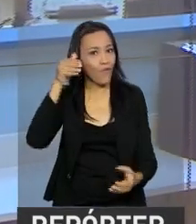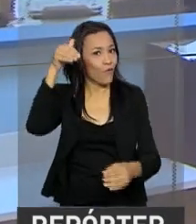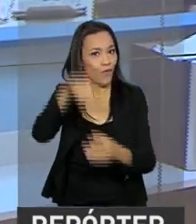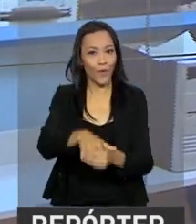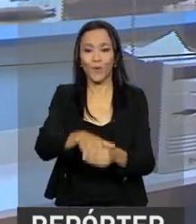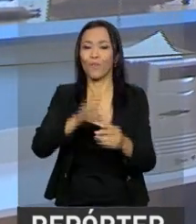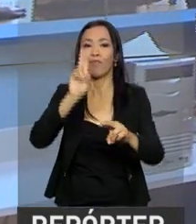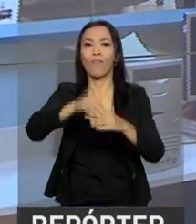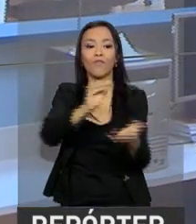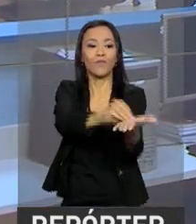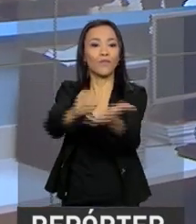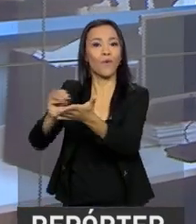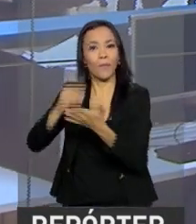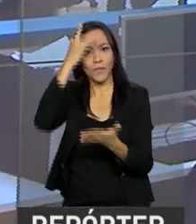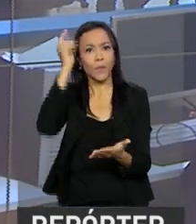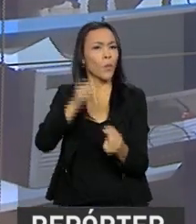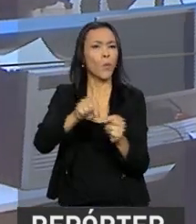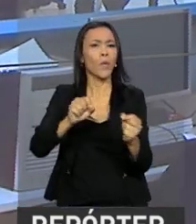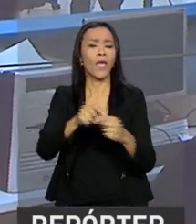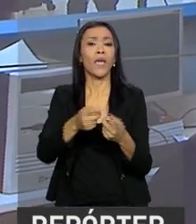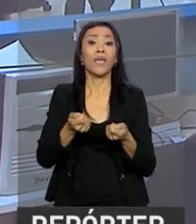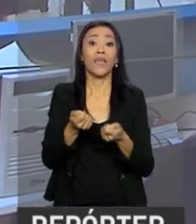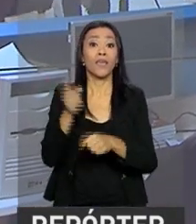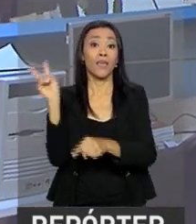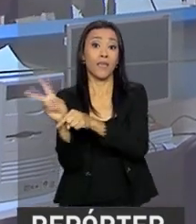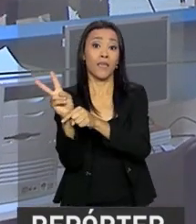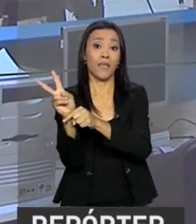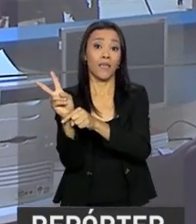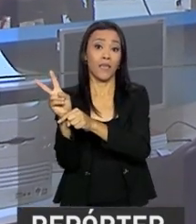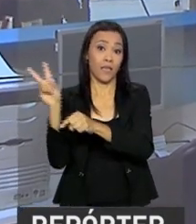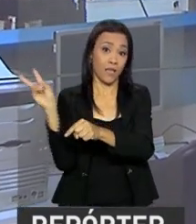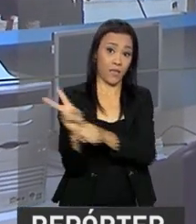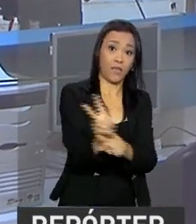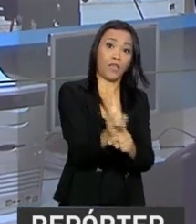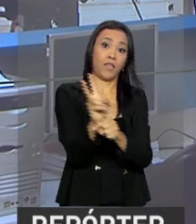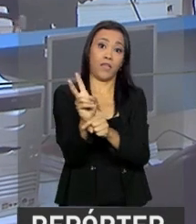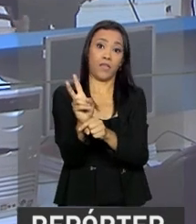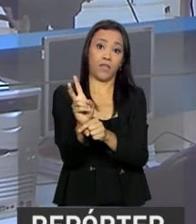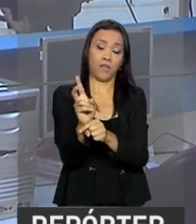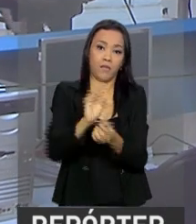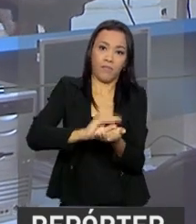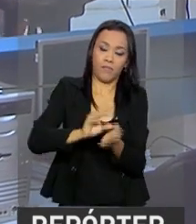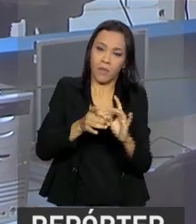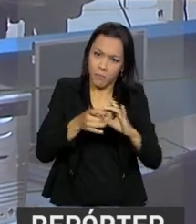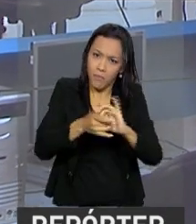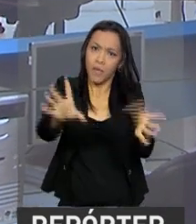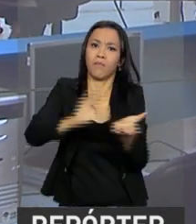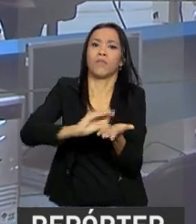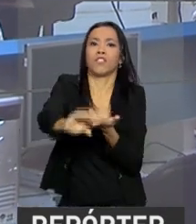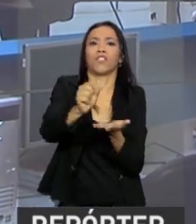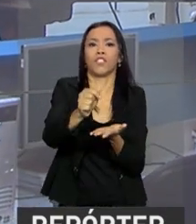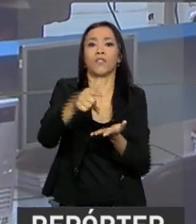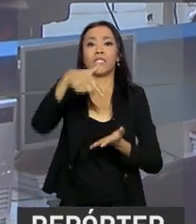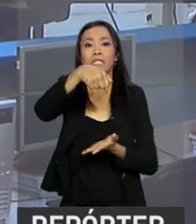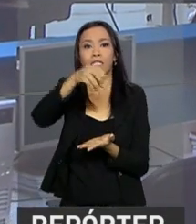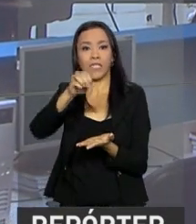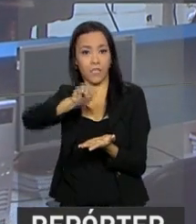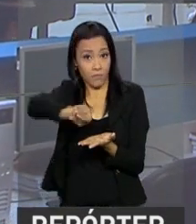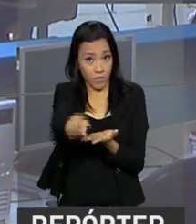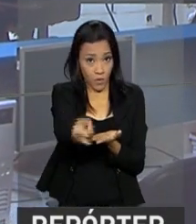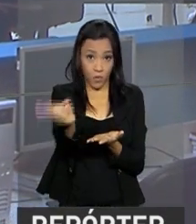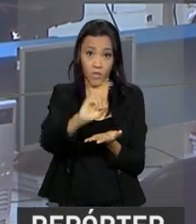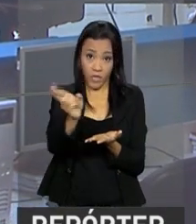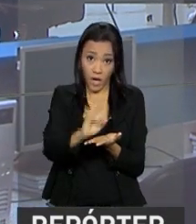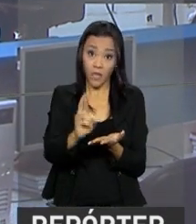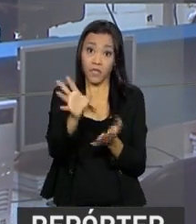quórum, o projeto que autoriza crédito para o Ministério da Saúde, da Educação. O projeto libera cerca de 700 milhões de reais